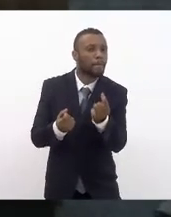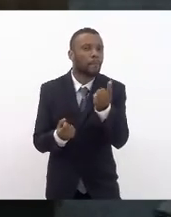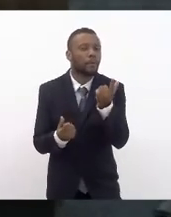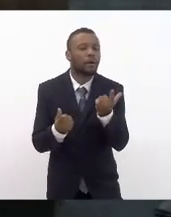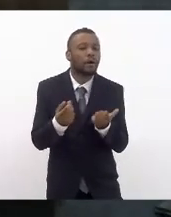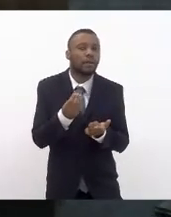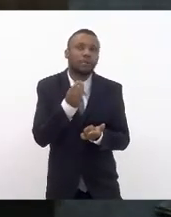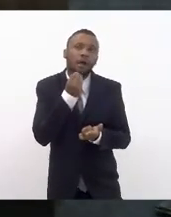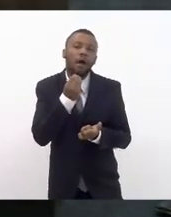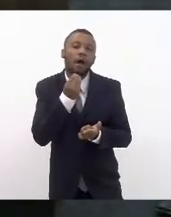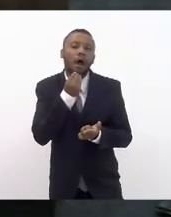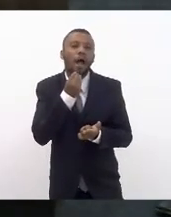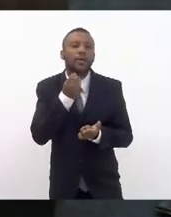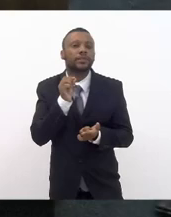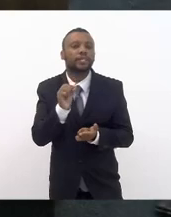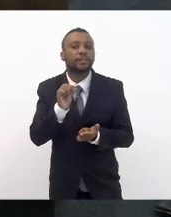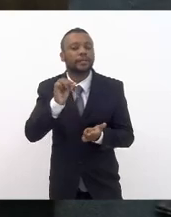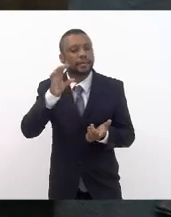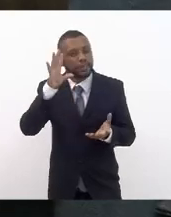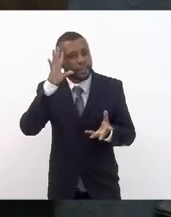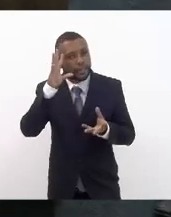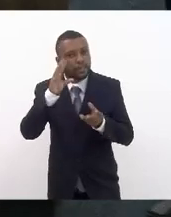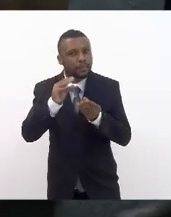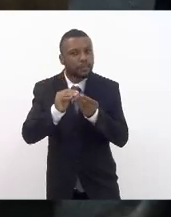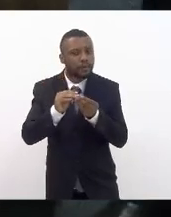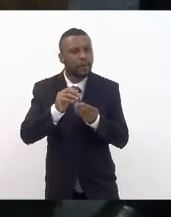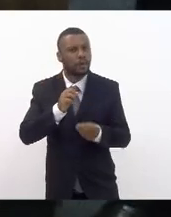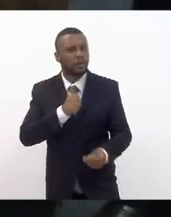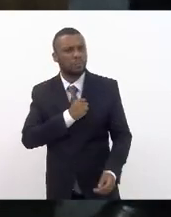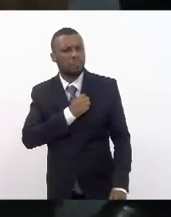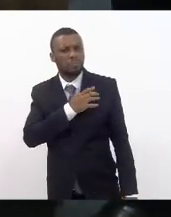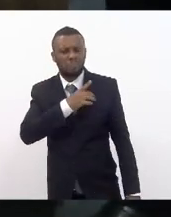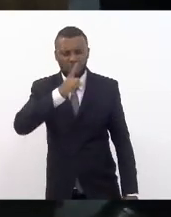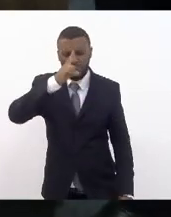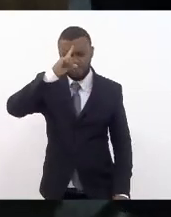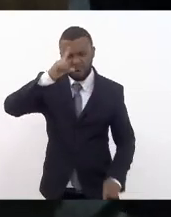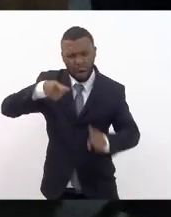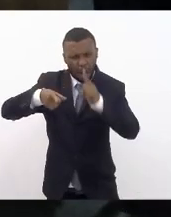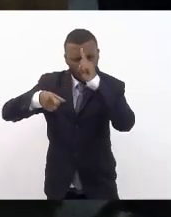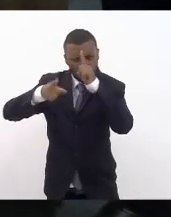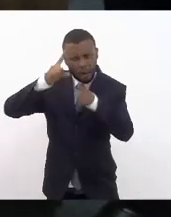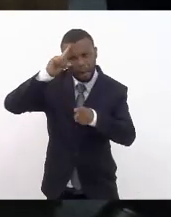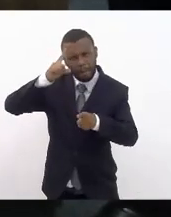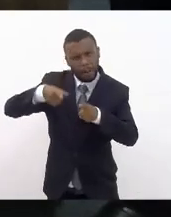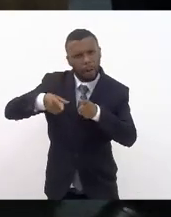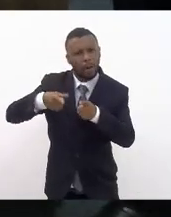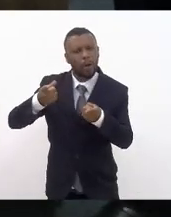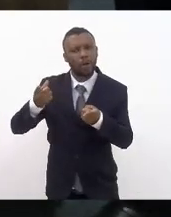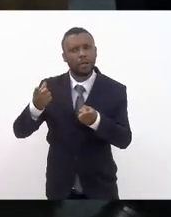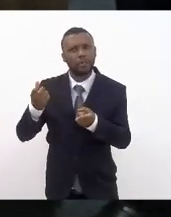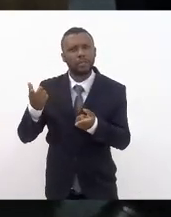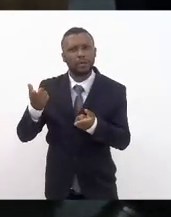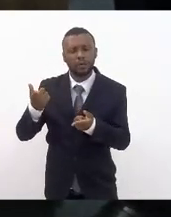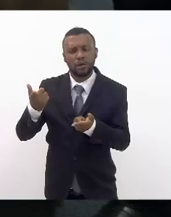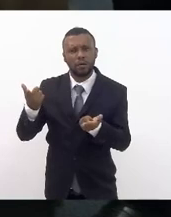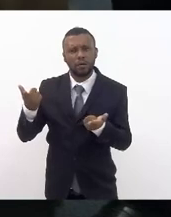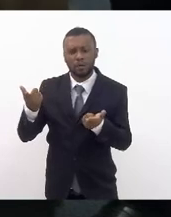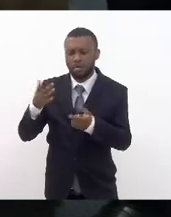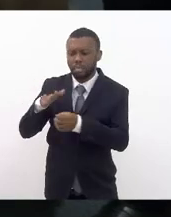de entender que o totalitarismo, que o